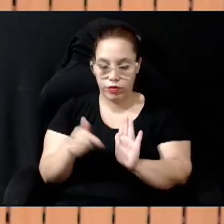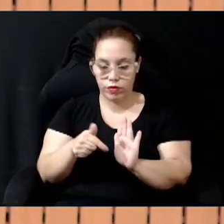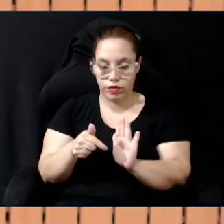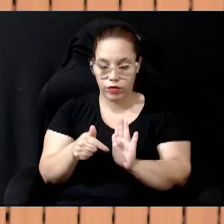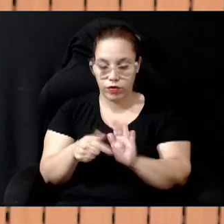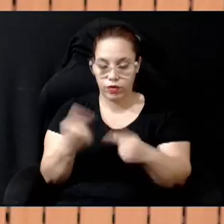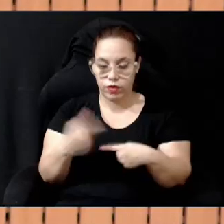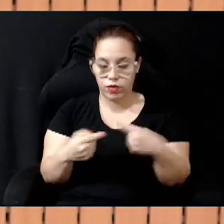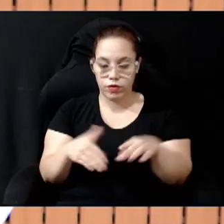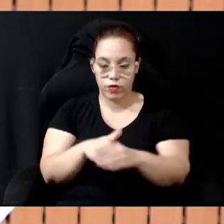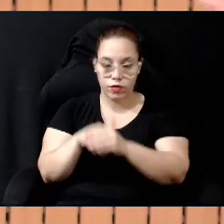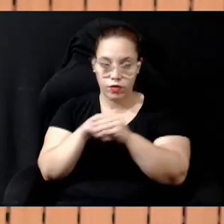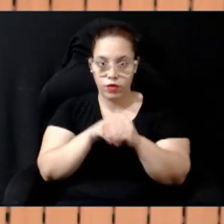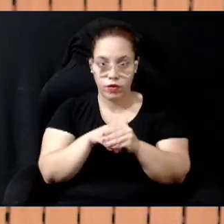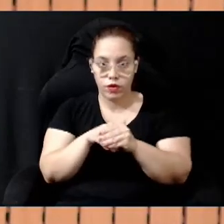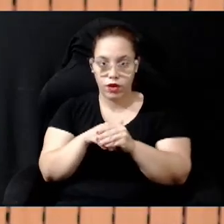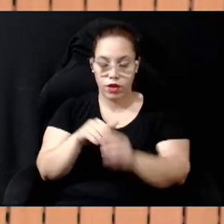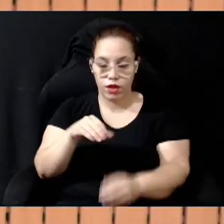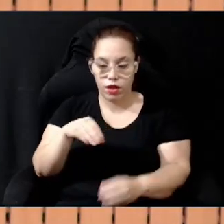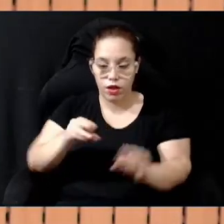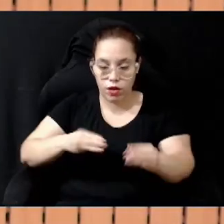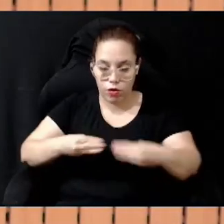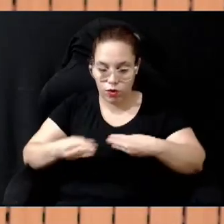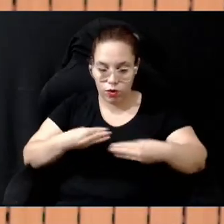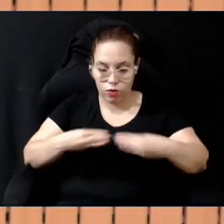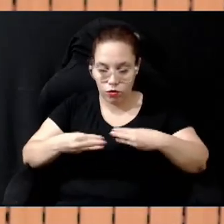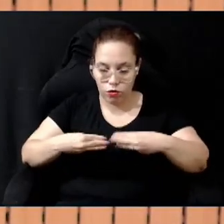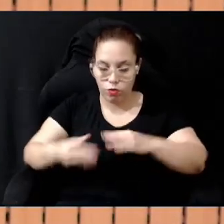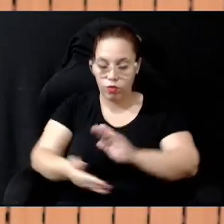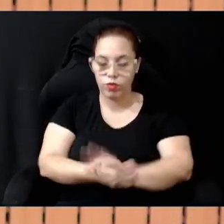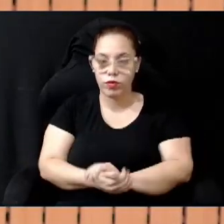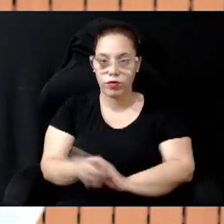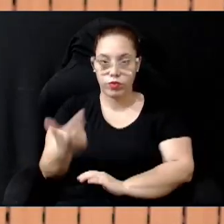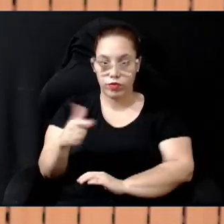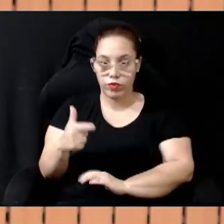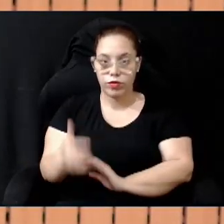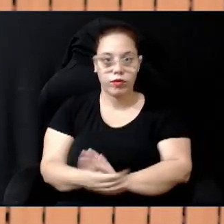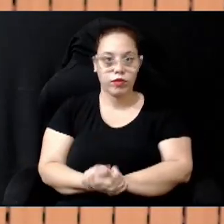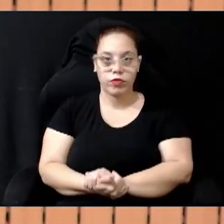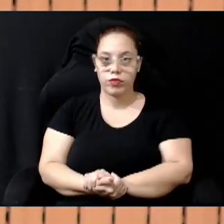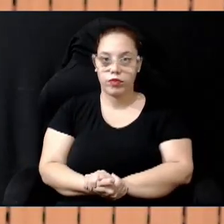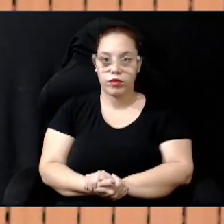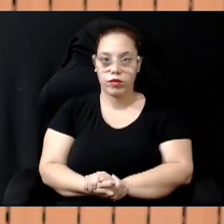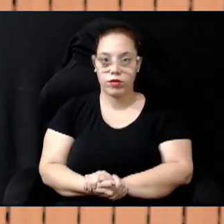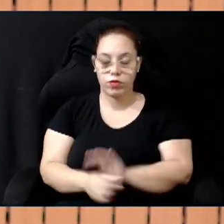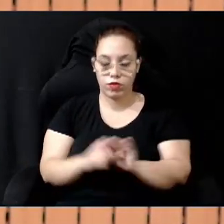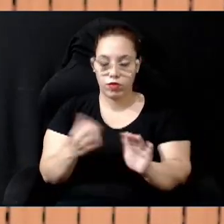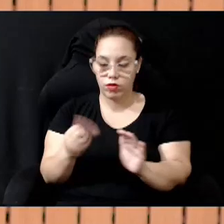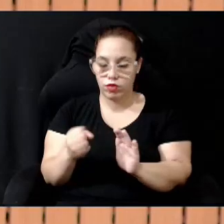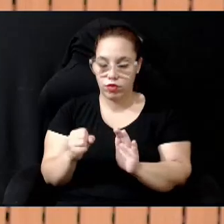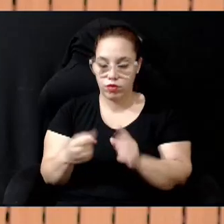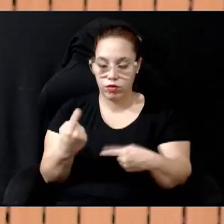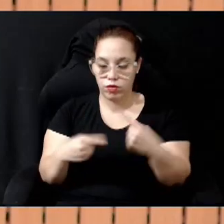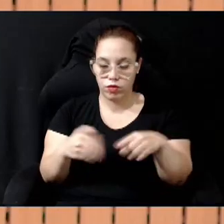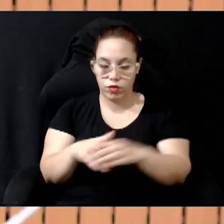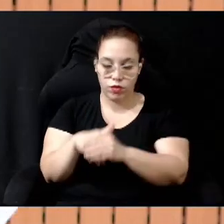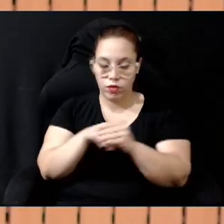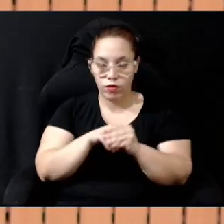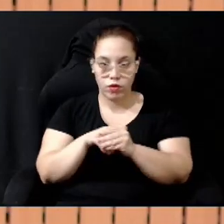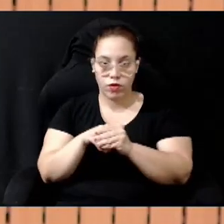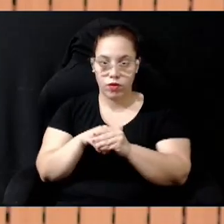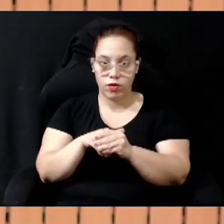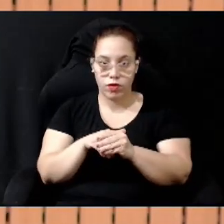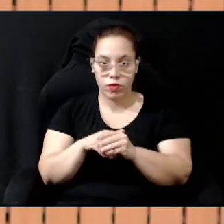e votação de moção. Não há. Item 8, discussão e votação de ata, não